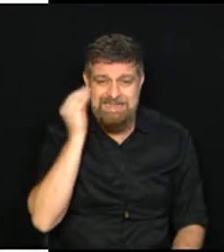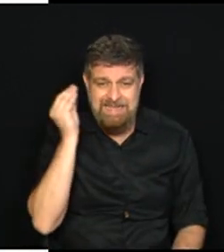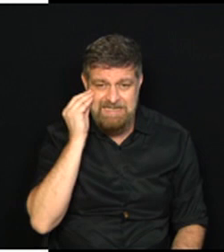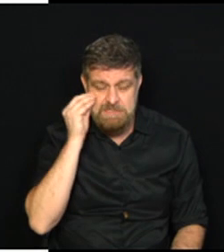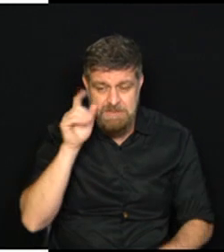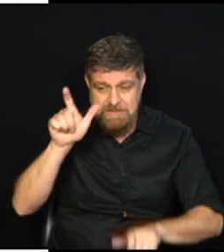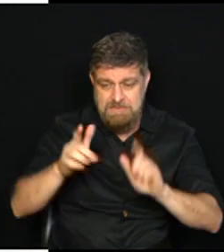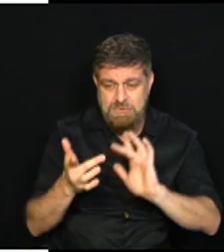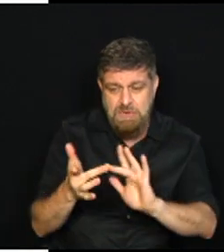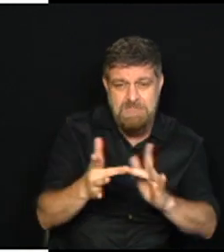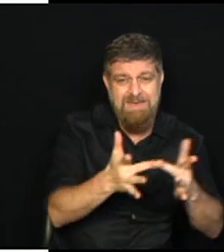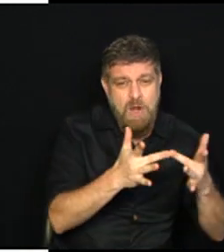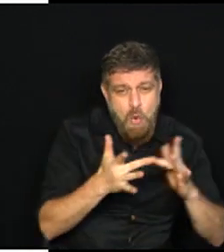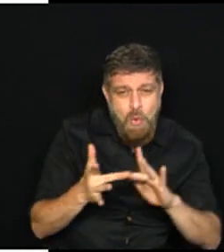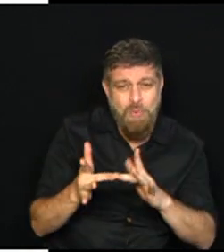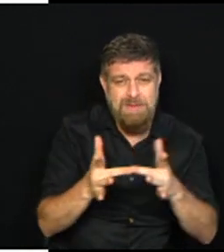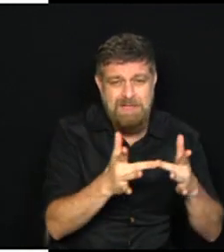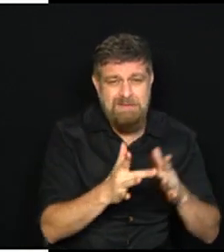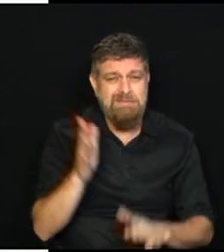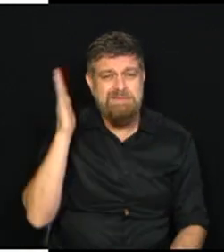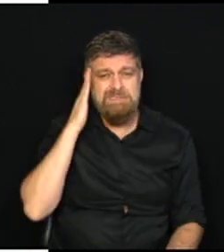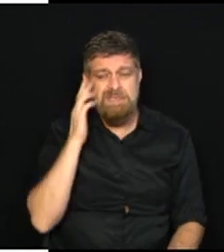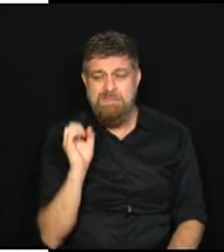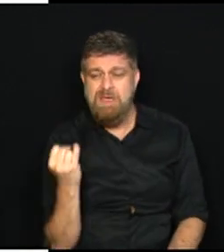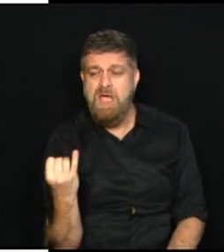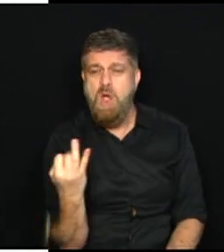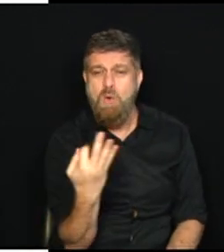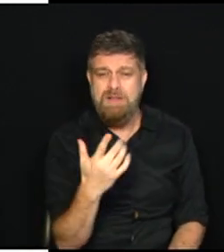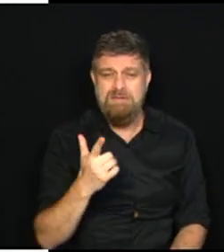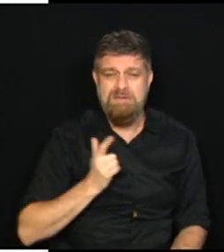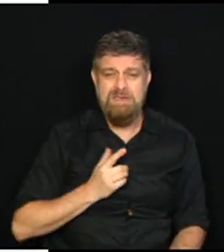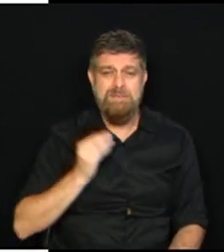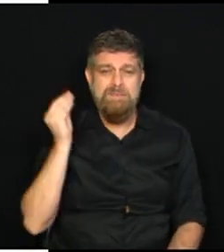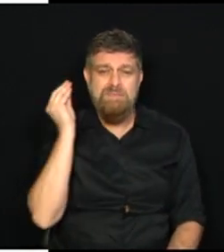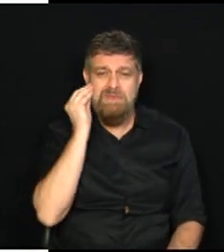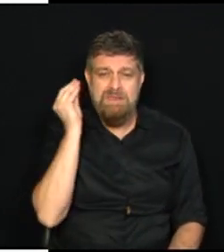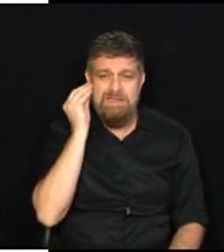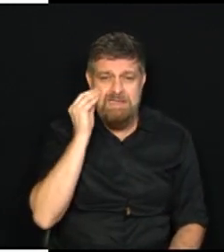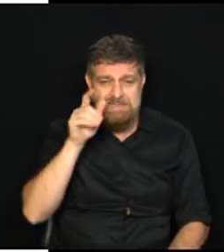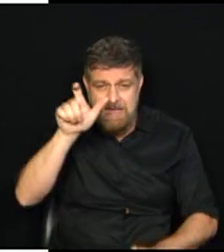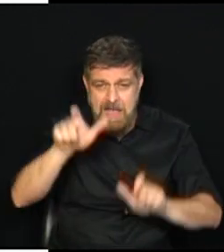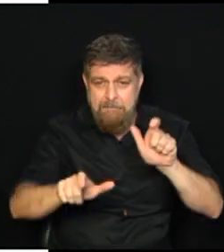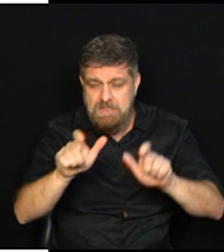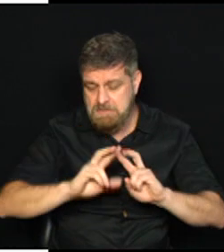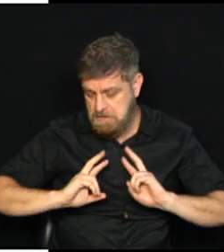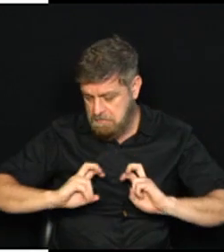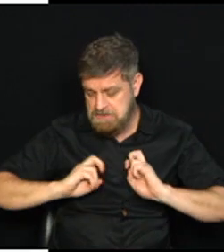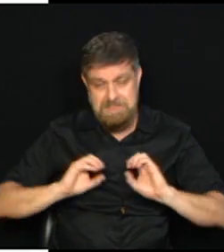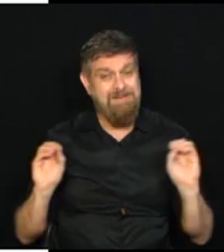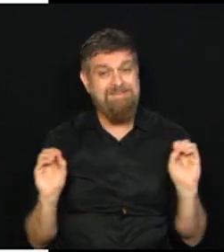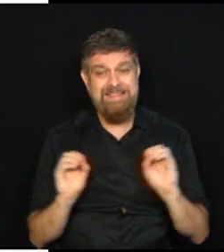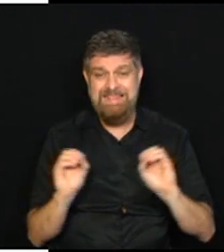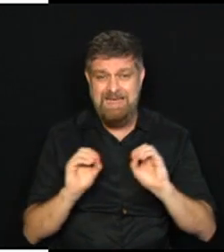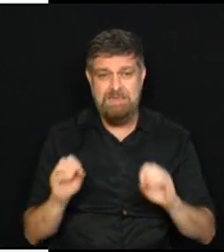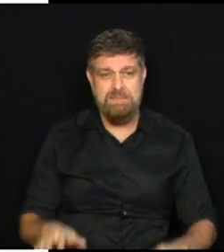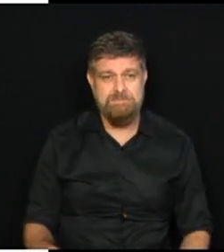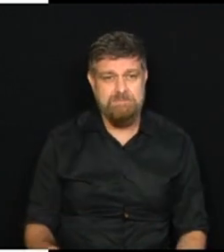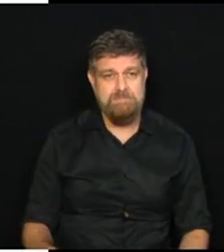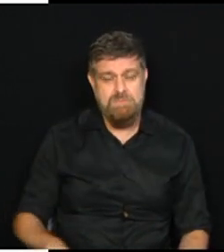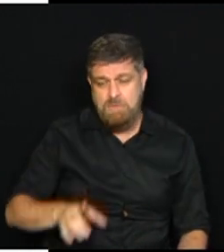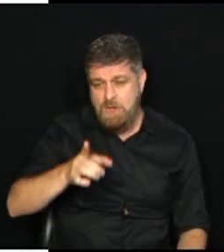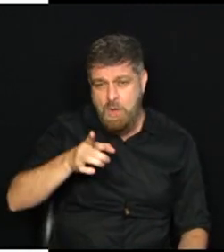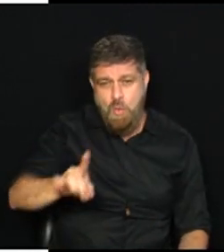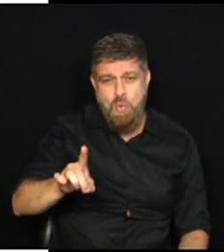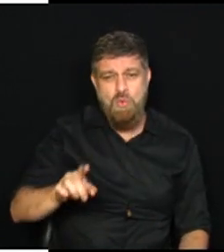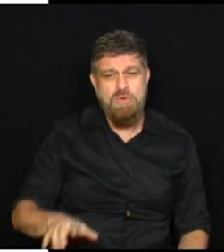expostos, inclusive a gente testa pessoas assintomáticas. E uma